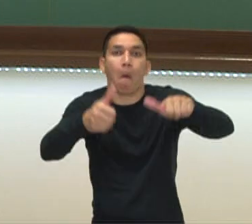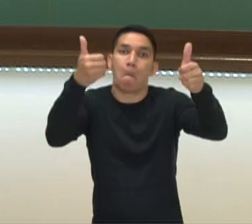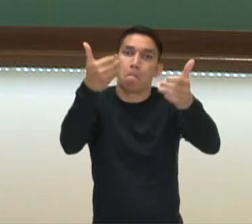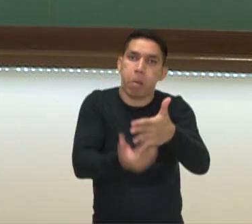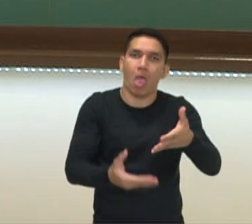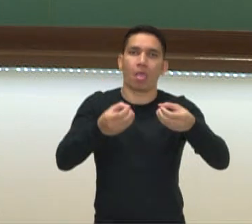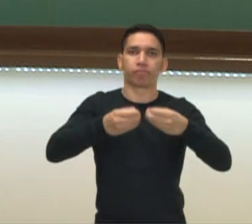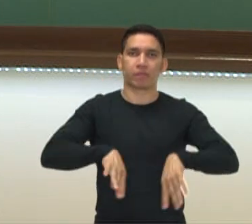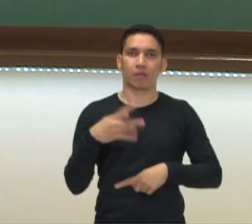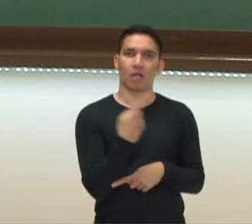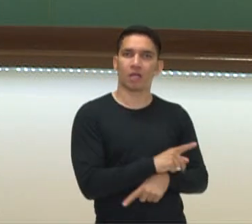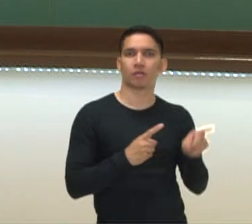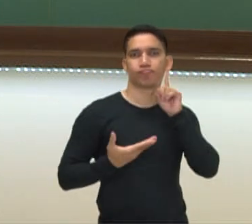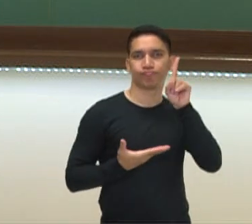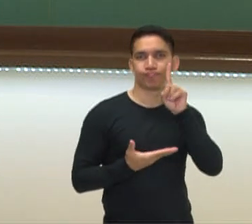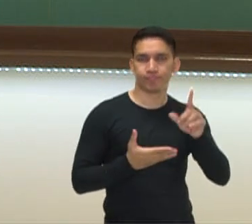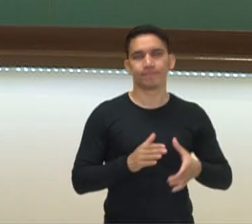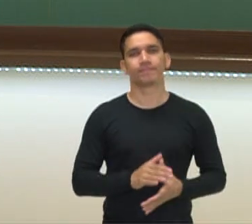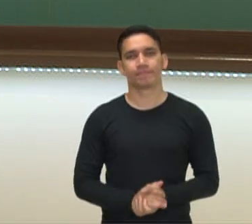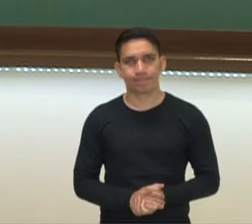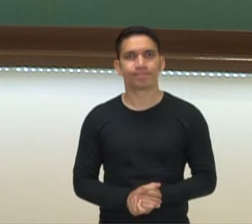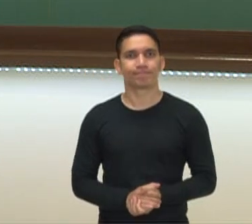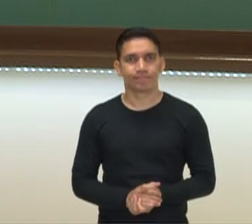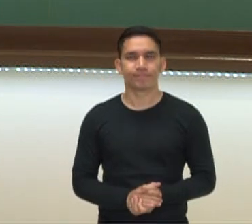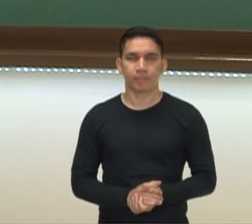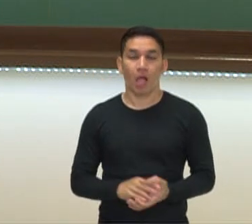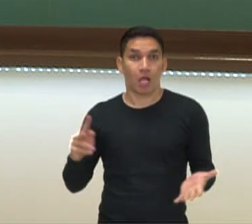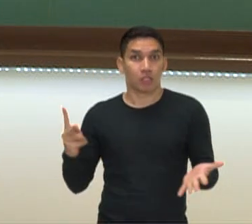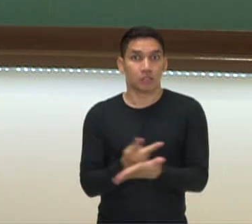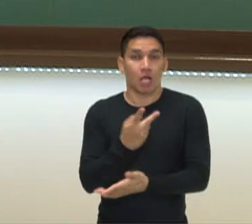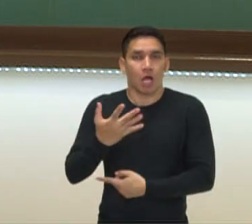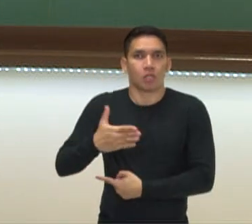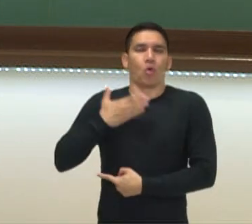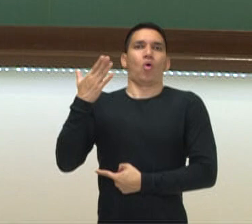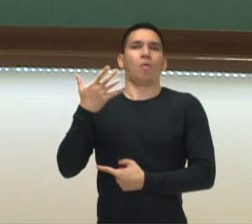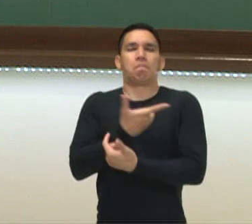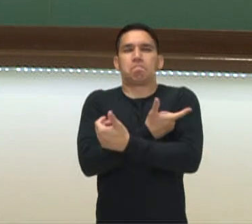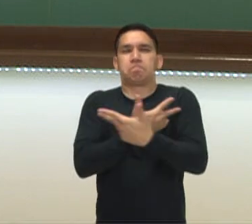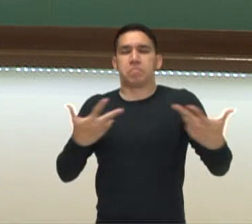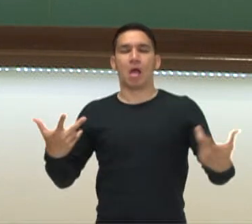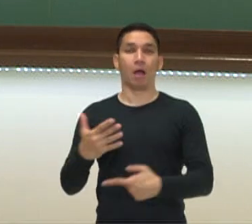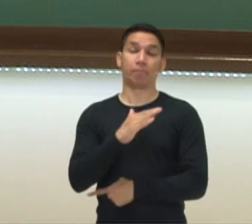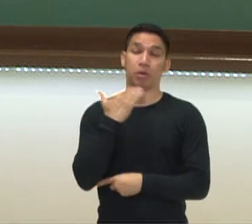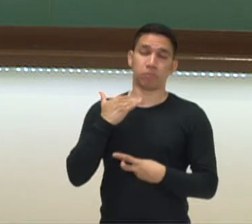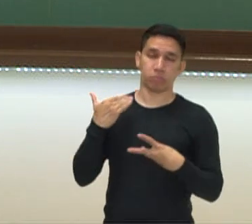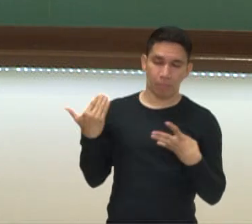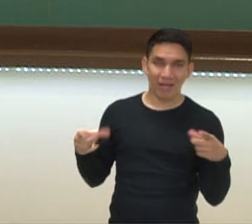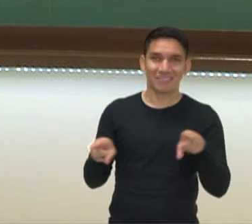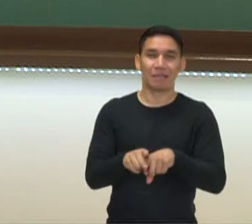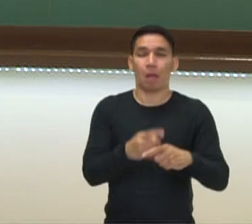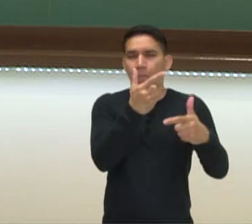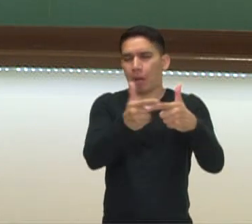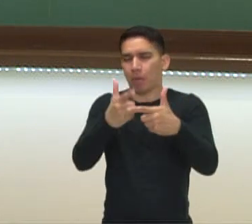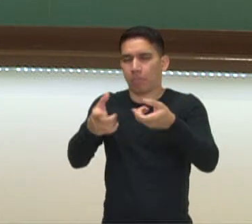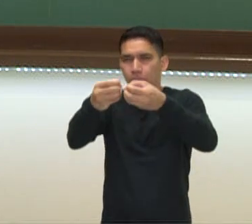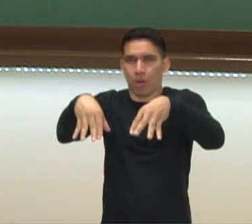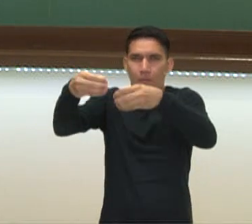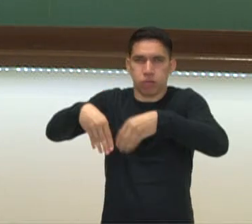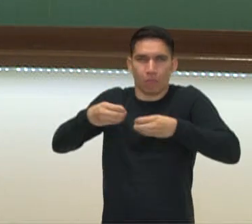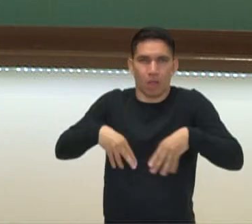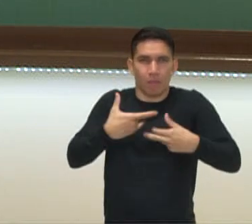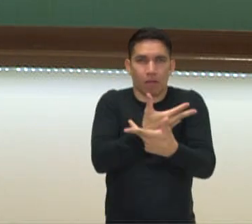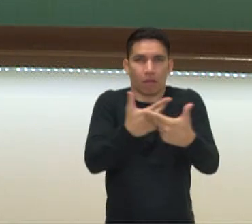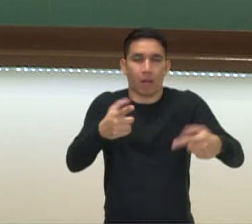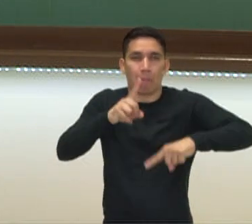frota de guerra dos Estados Unidos. Então um ataque surpresa causou aí milhares de mortos e muitos danos à parte